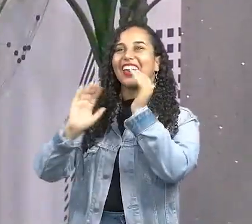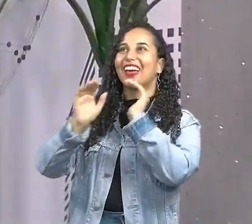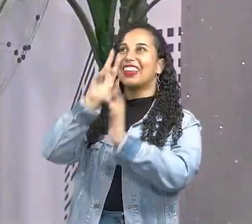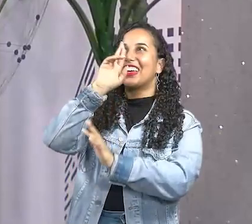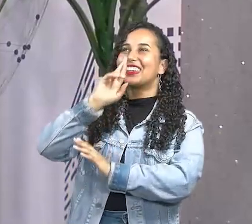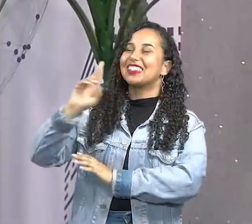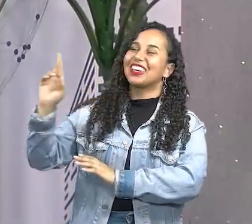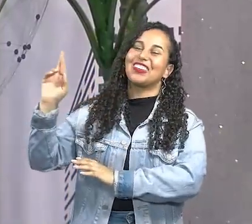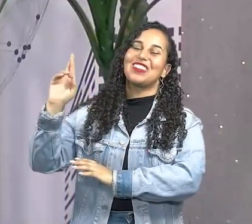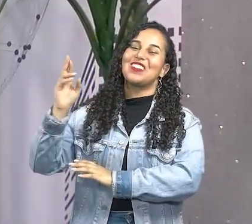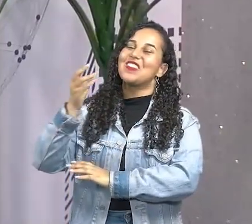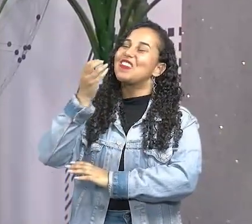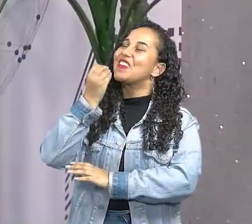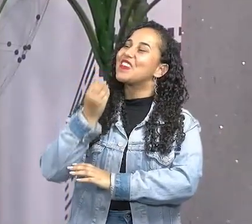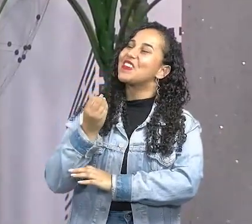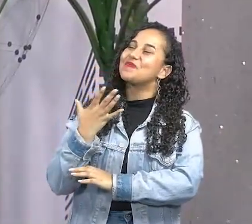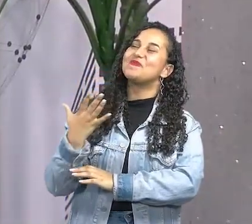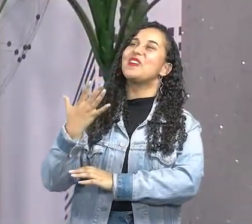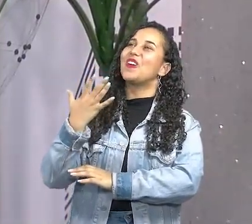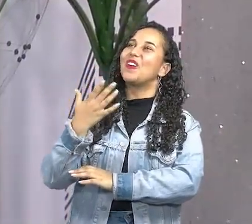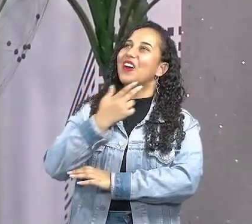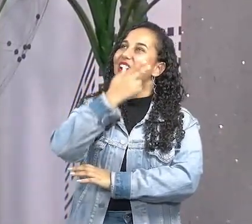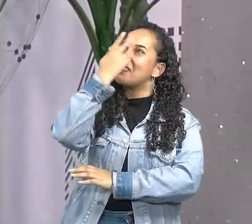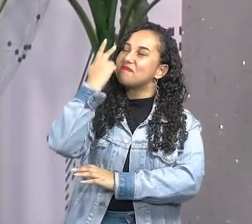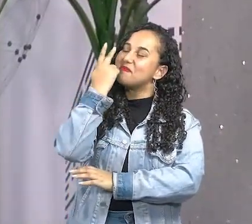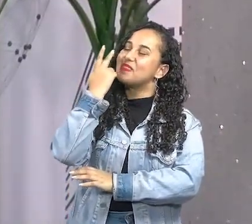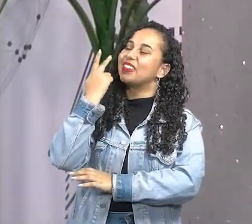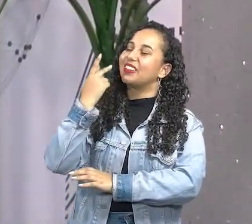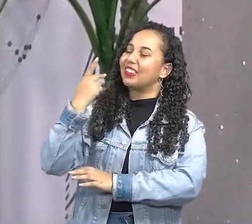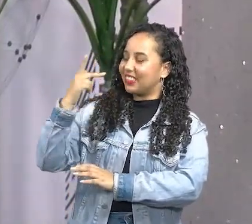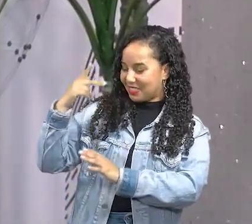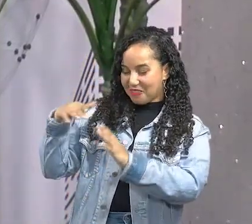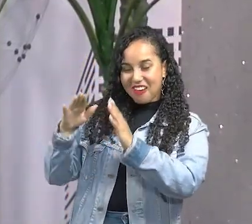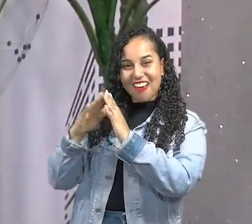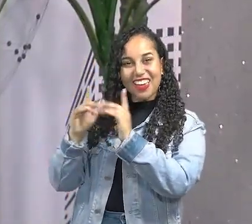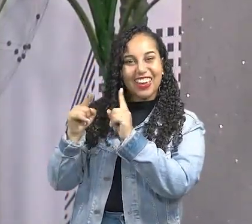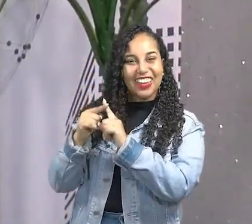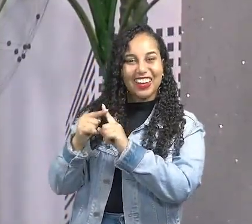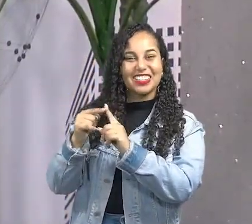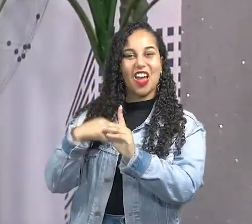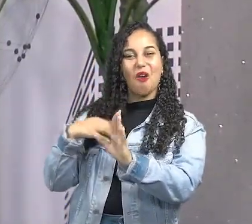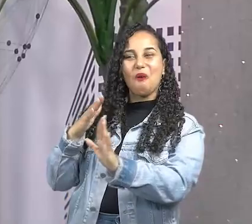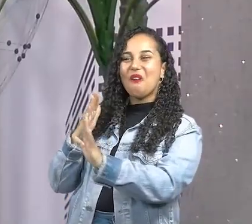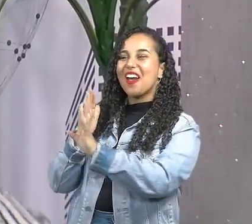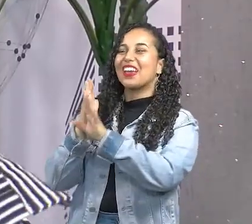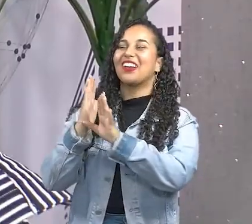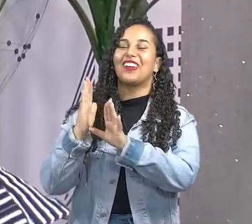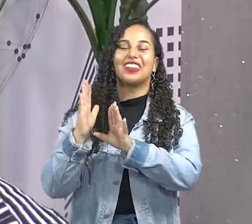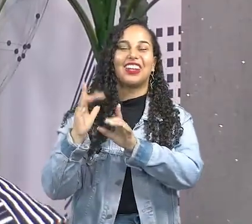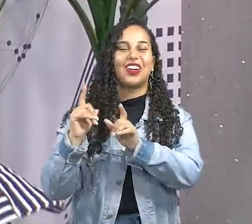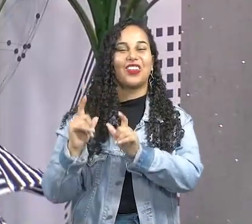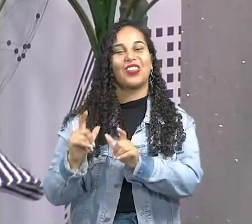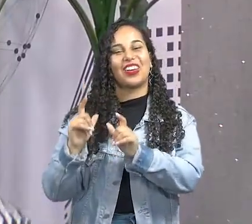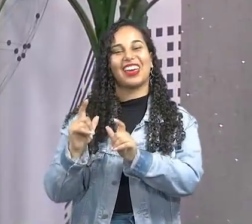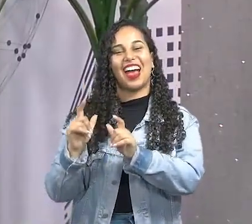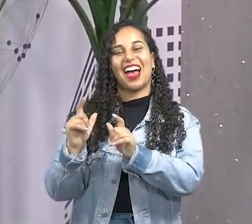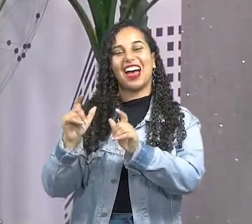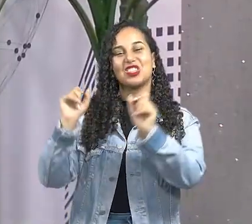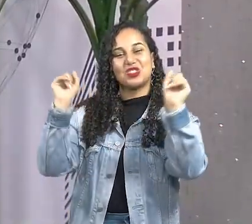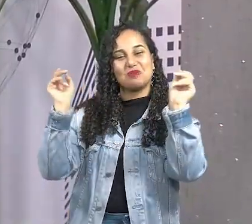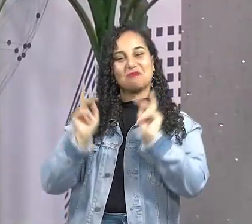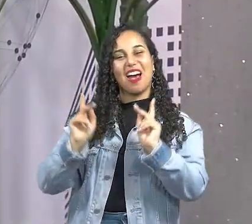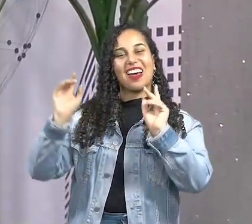de cantar e poder gritar: quão amáveis são os teus tabernáculos. Eu